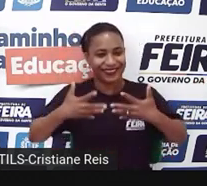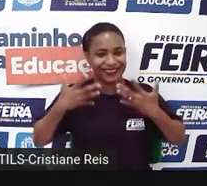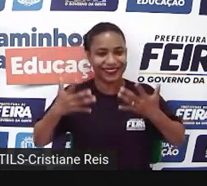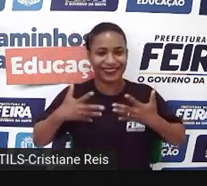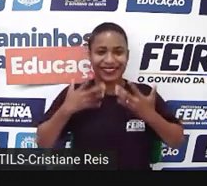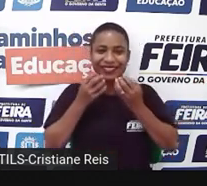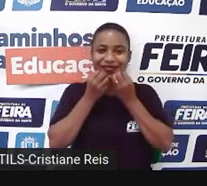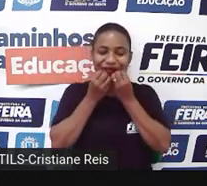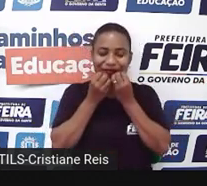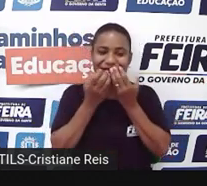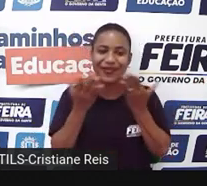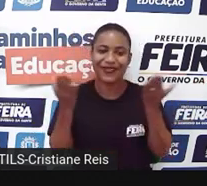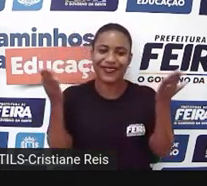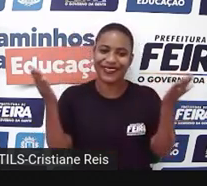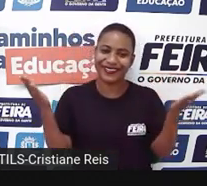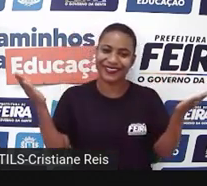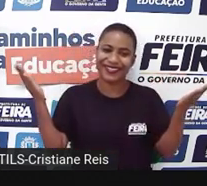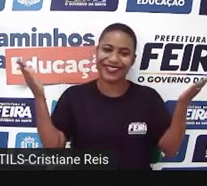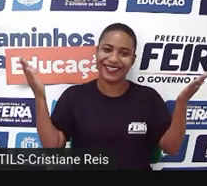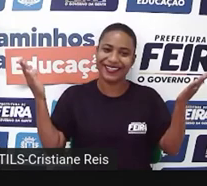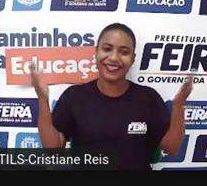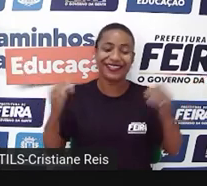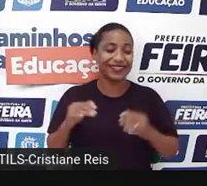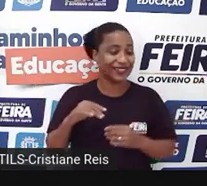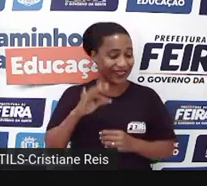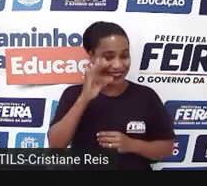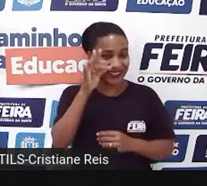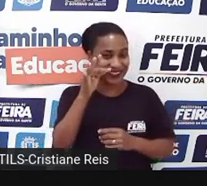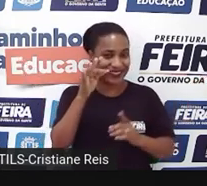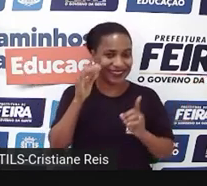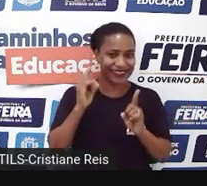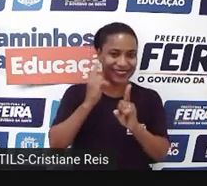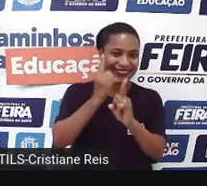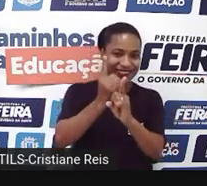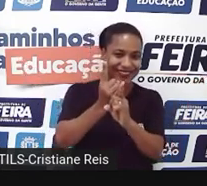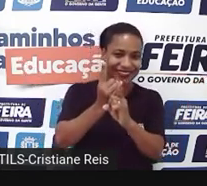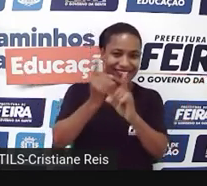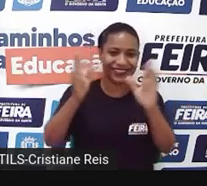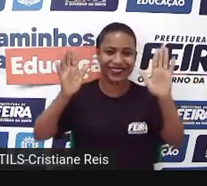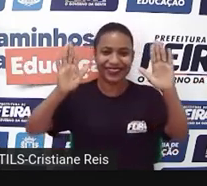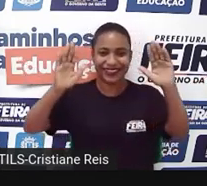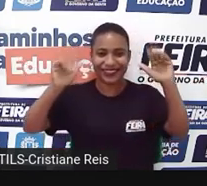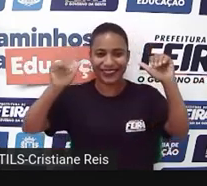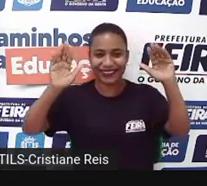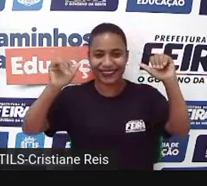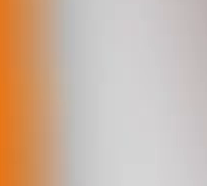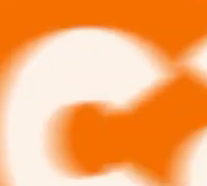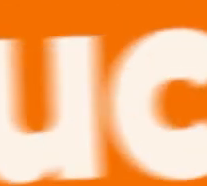See you next class. A gente se vê na próxima aula. Bye!